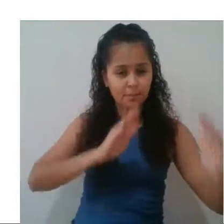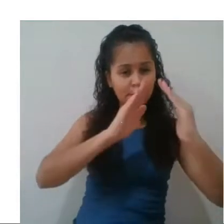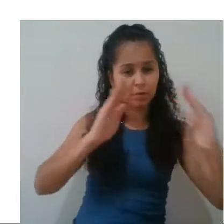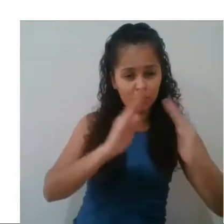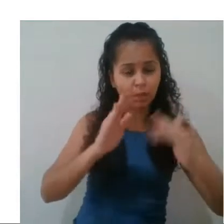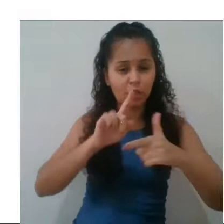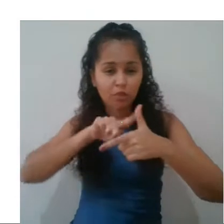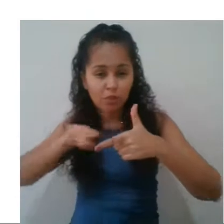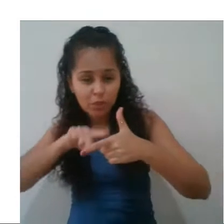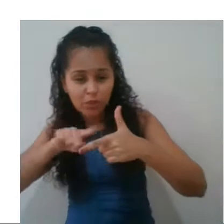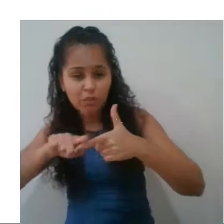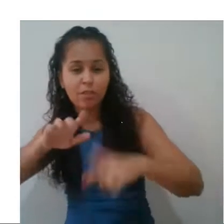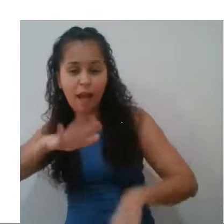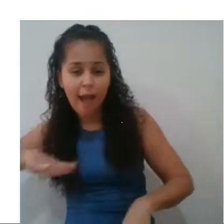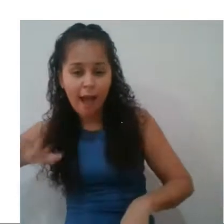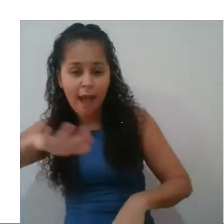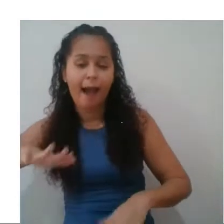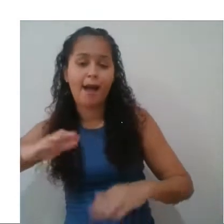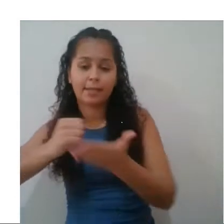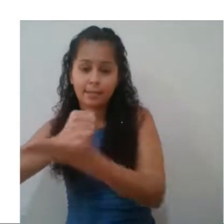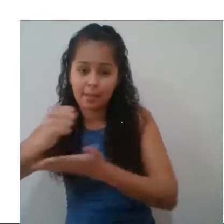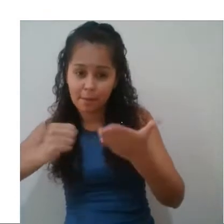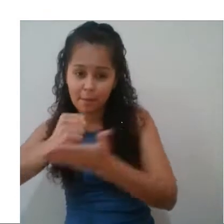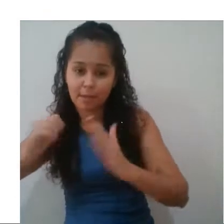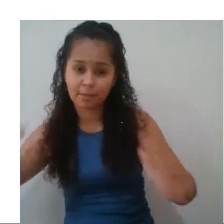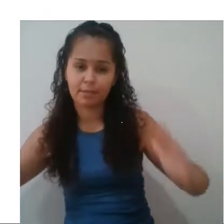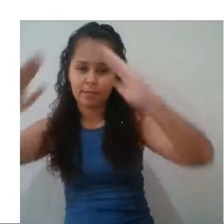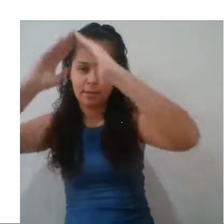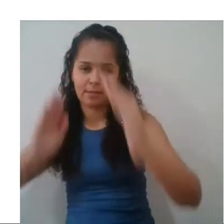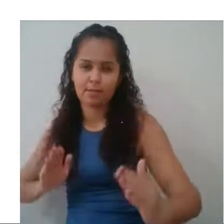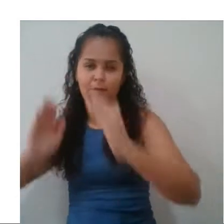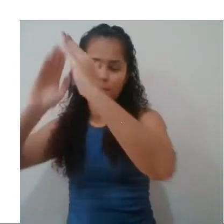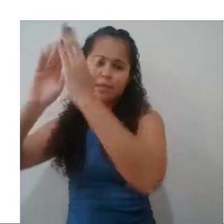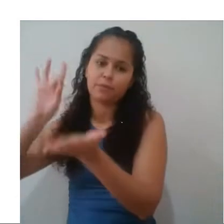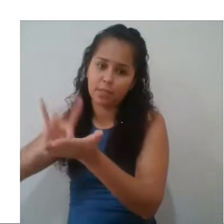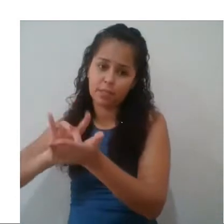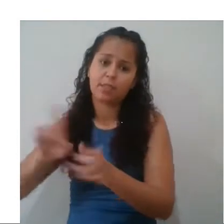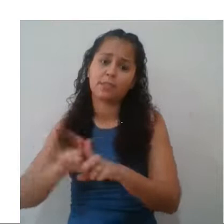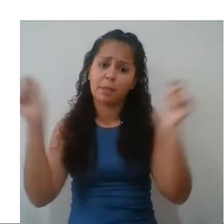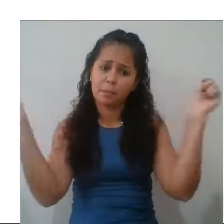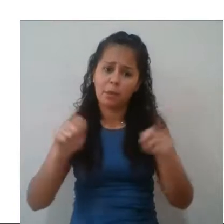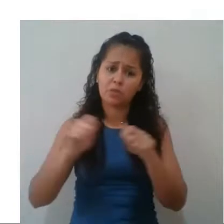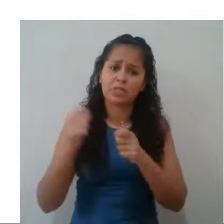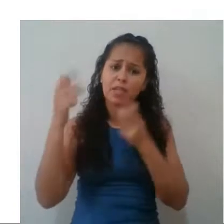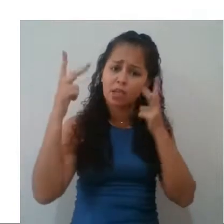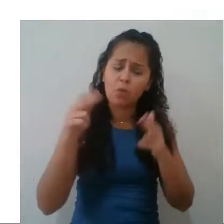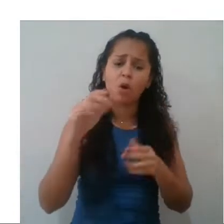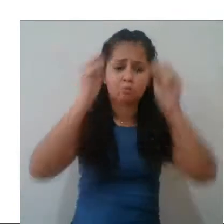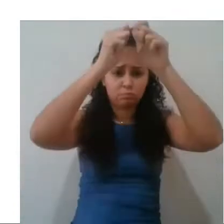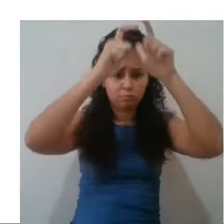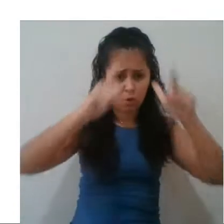dividido pela área da base da pirâmide original. Ou posso fazer essa mesma análise a respeito do cone. E também eu